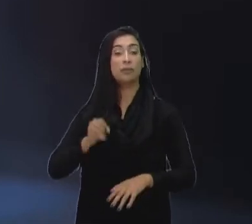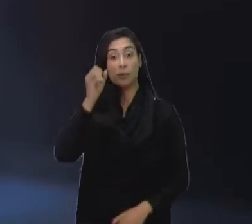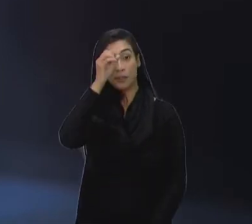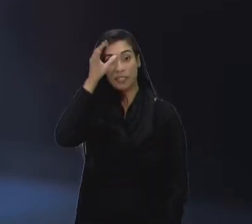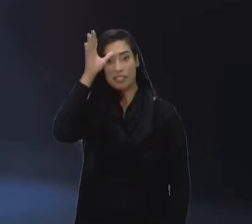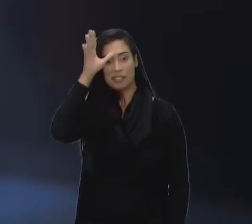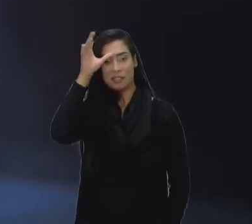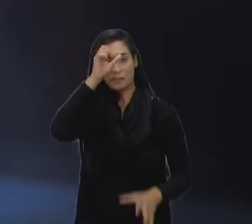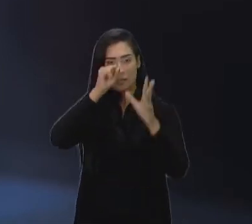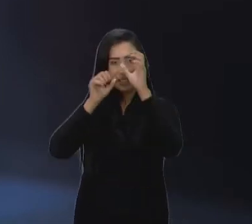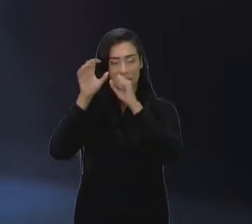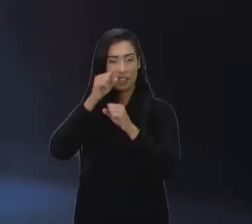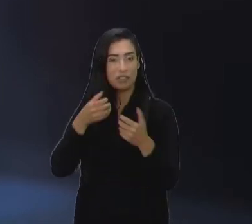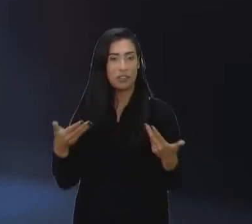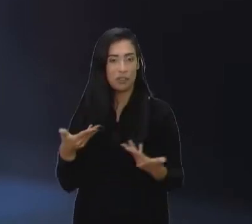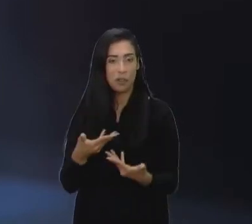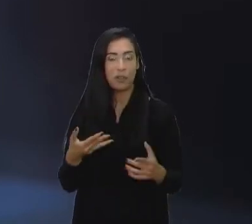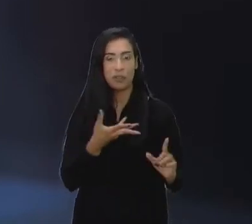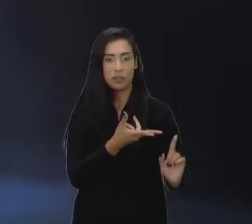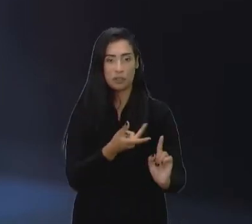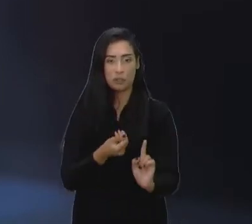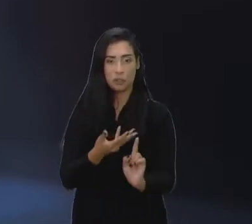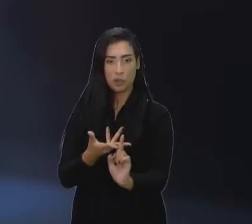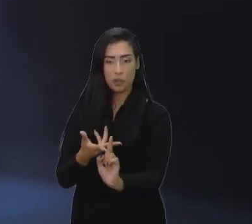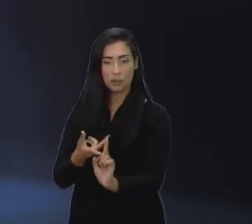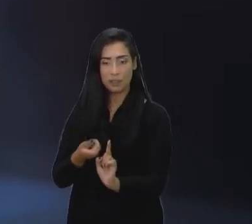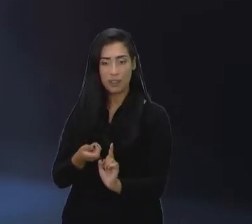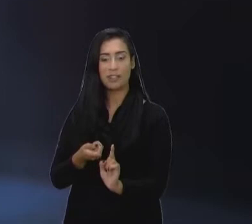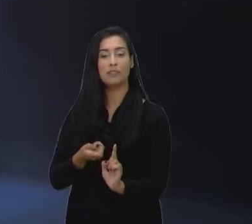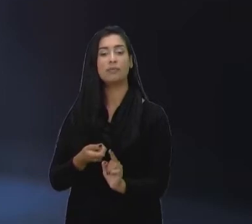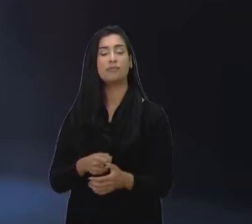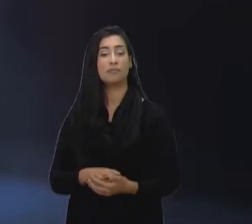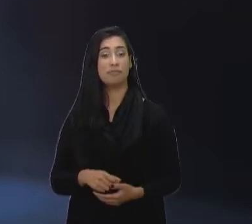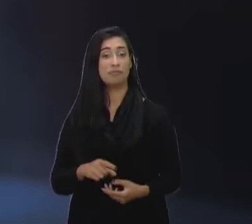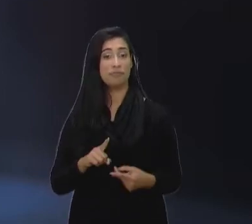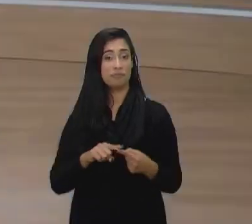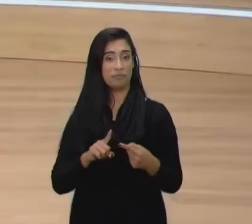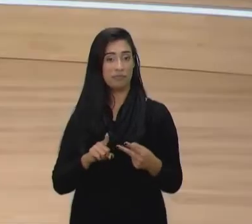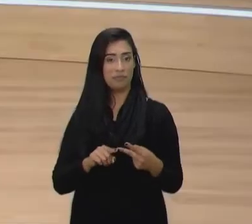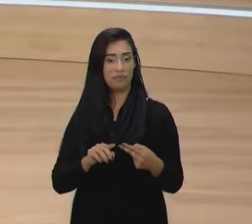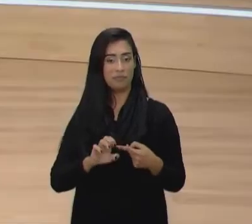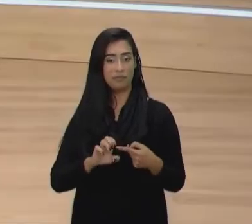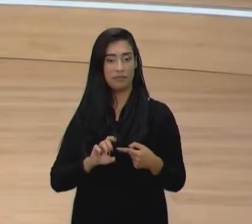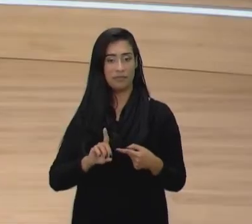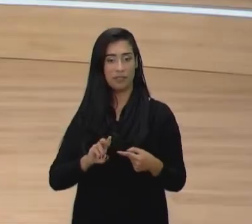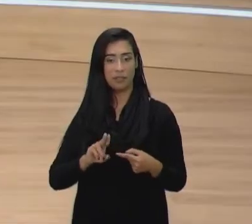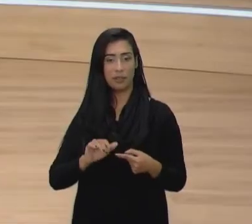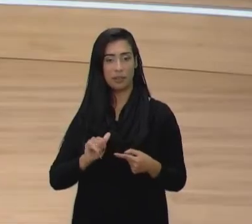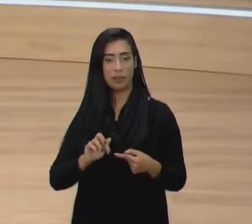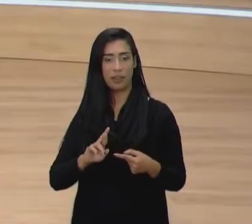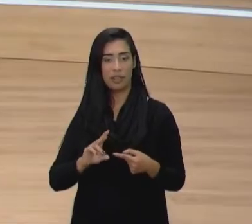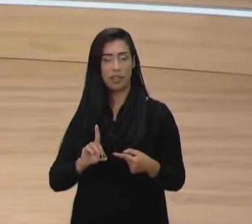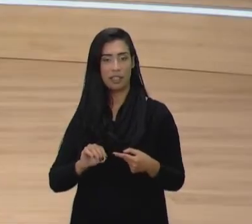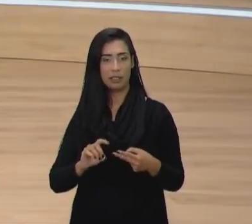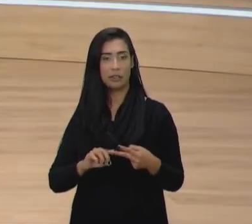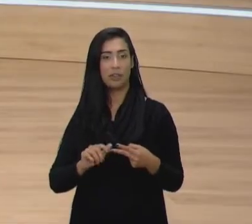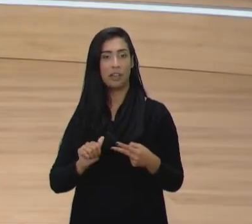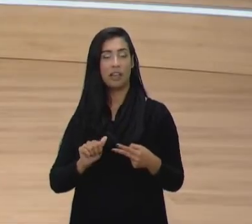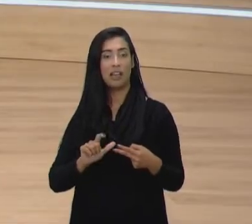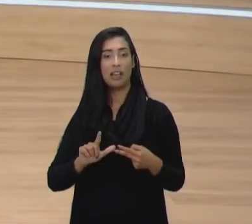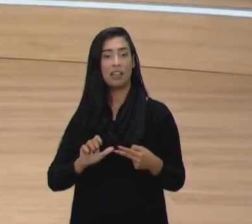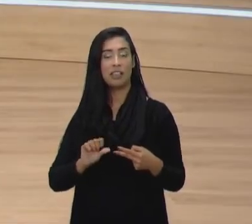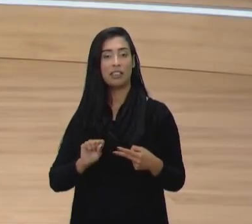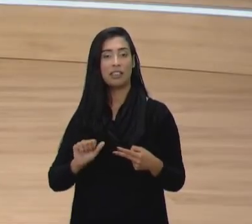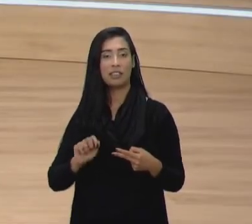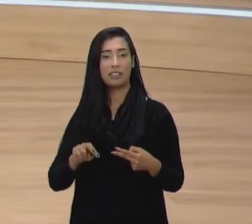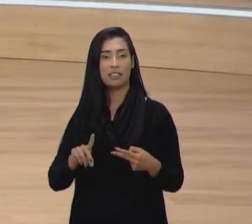nossos convidados, que eu fico muito feliz com a participação, nós temos o Eduardo e a Alessandra. Sejam bem-vindos. Bom dia, eu sou a